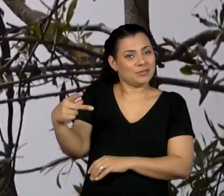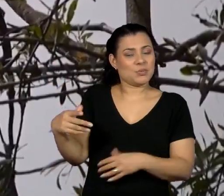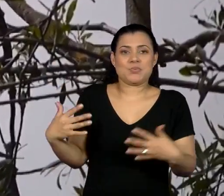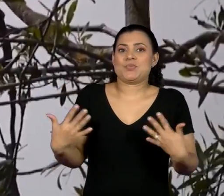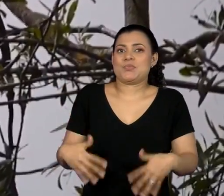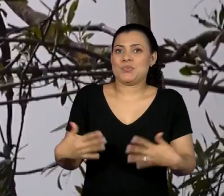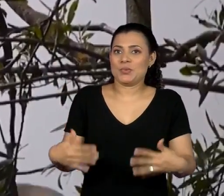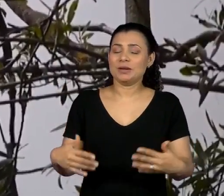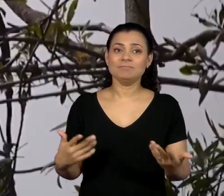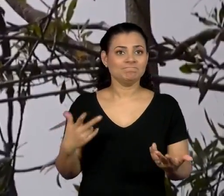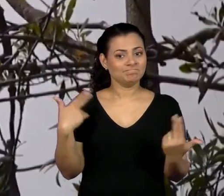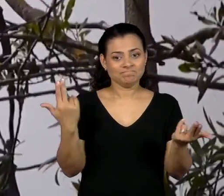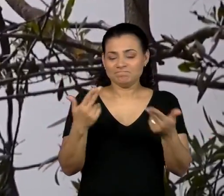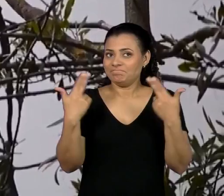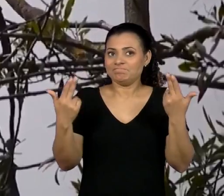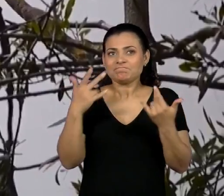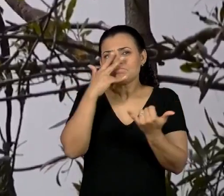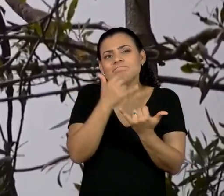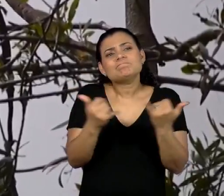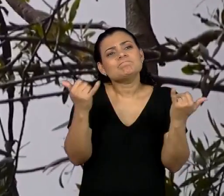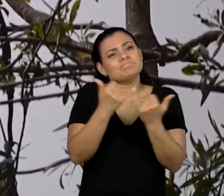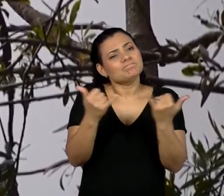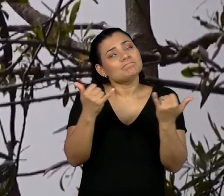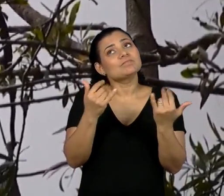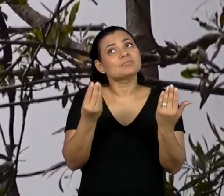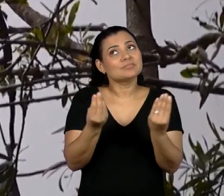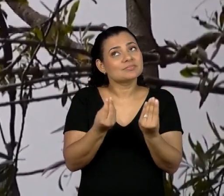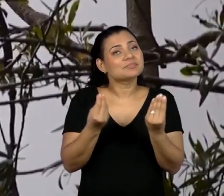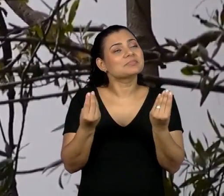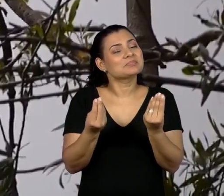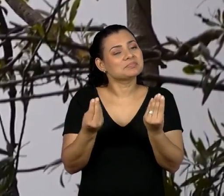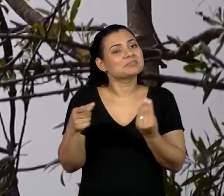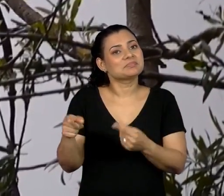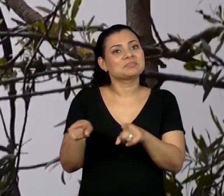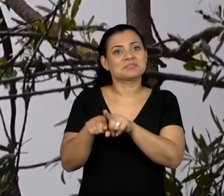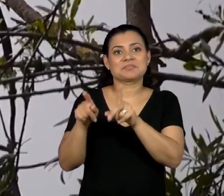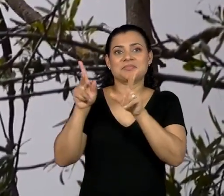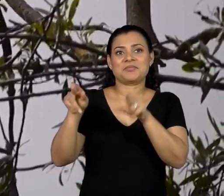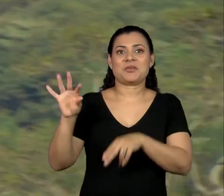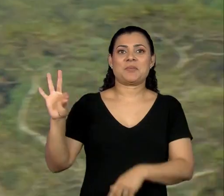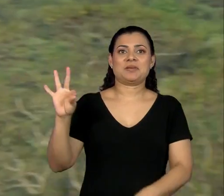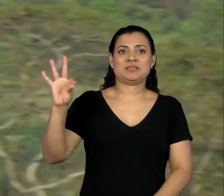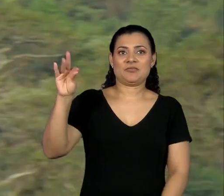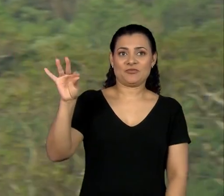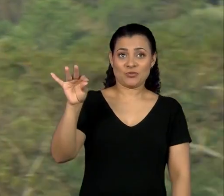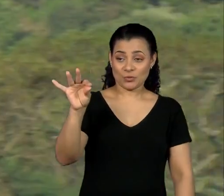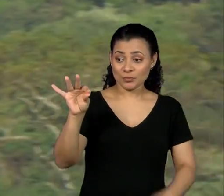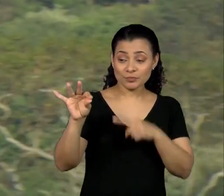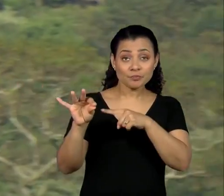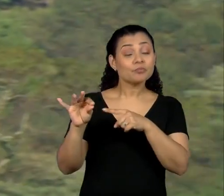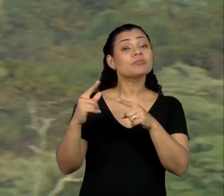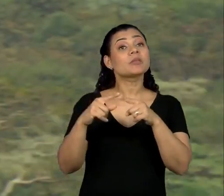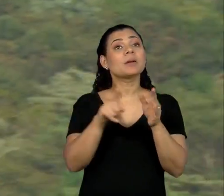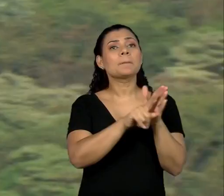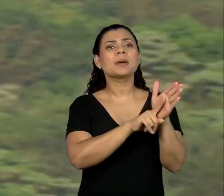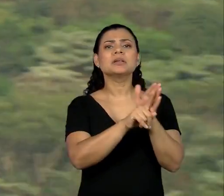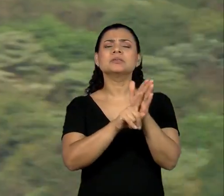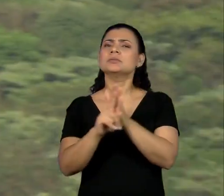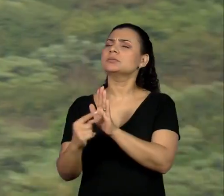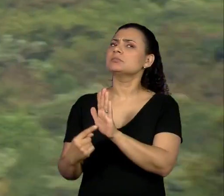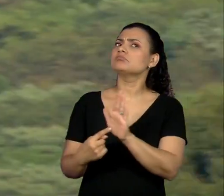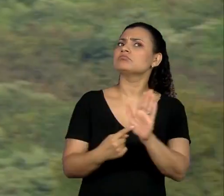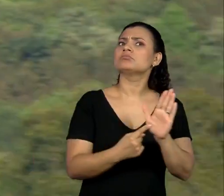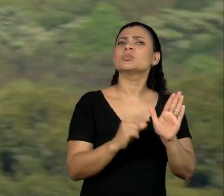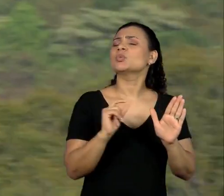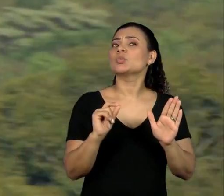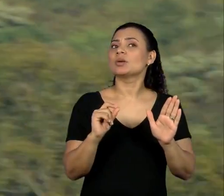possivelmente análogas, né? São semelhantes, uma função semelhante a essas vocalizações dos beija-flores. Essa pesquisa nos indica, de alguma